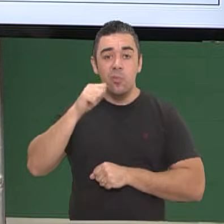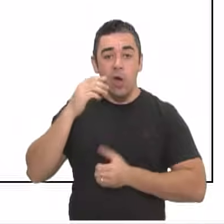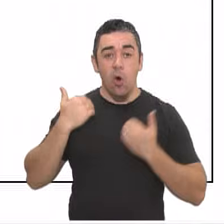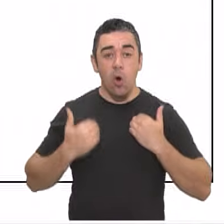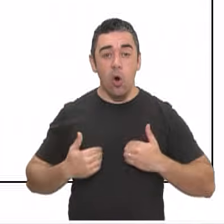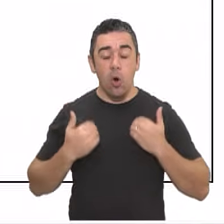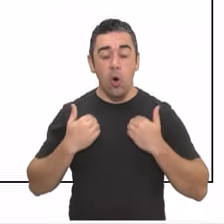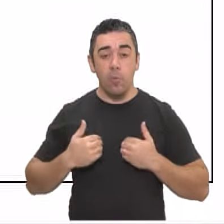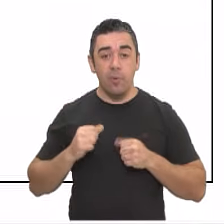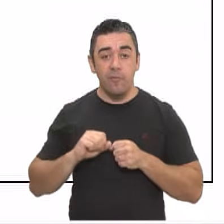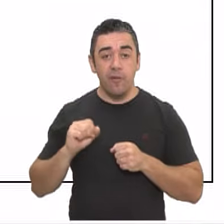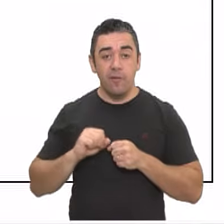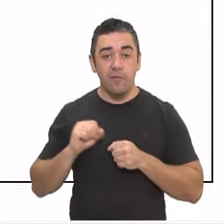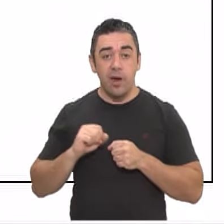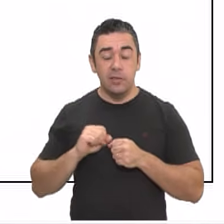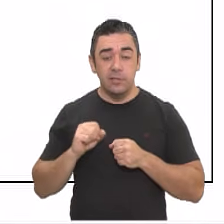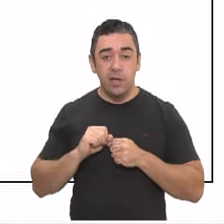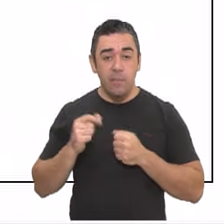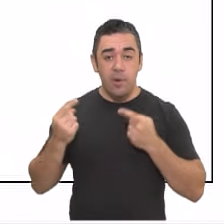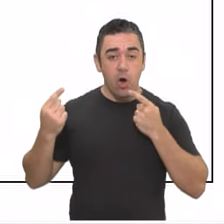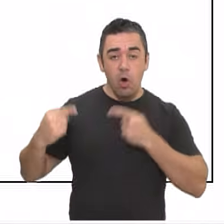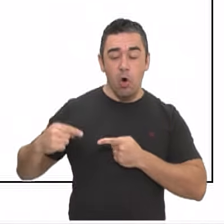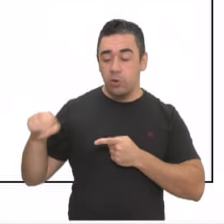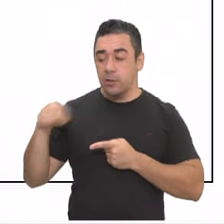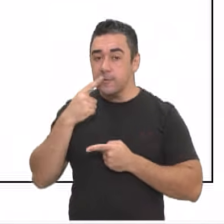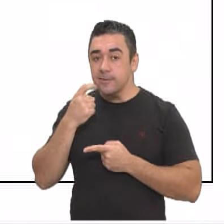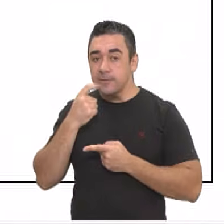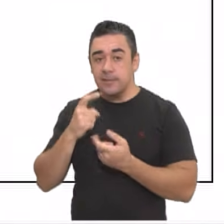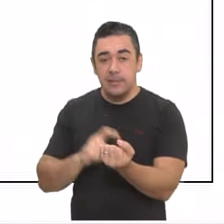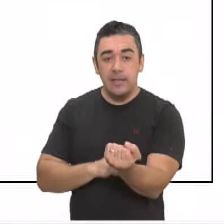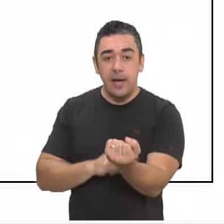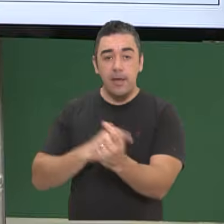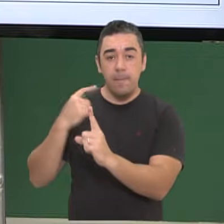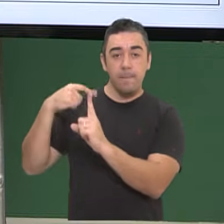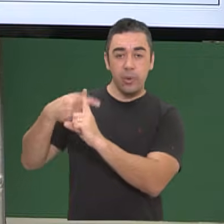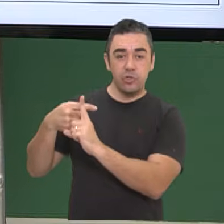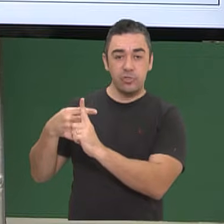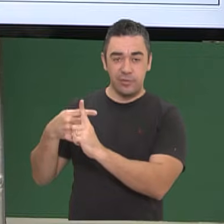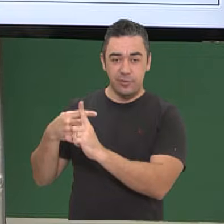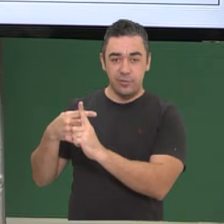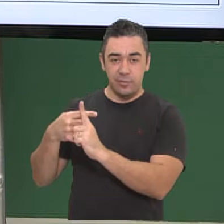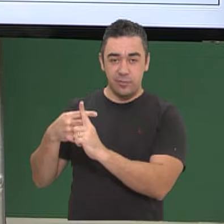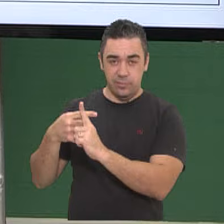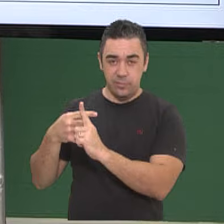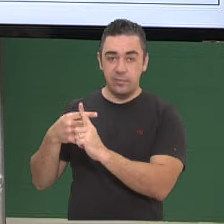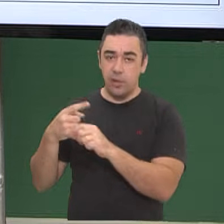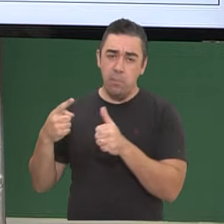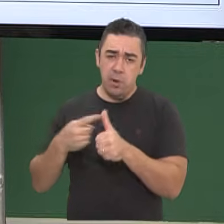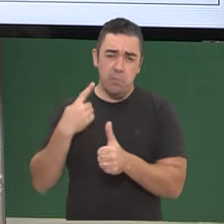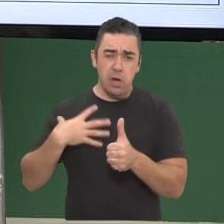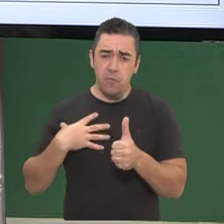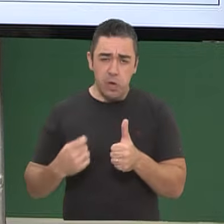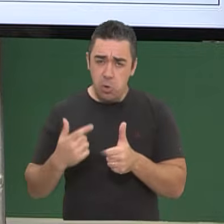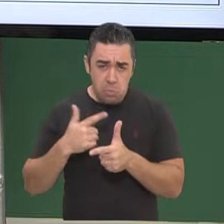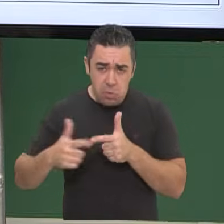produzir anticorpos para combater esse RH aqui, que ela não tem. Só que para essa primeira criança não vai acontecer nada, porque